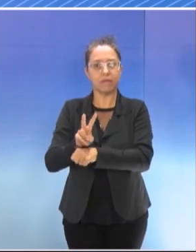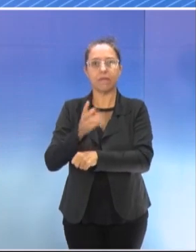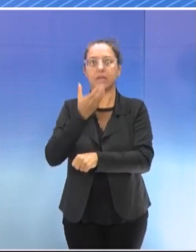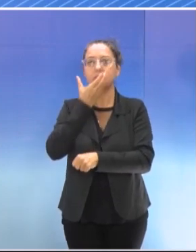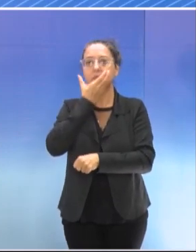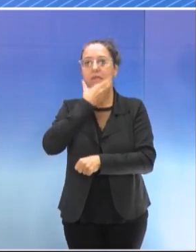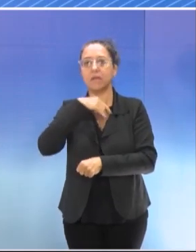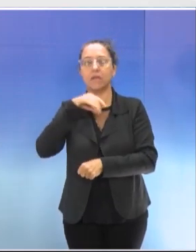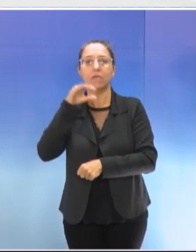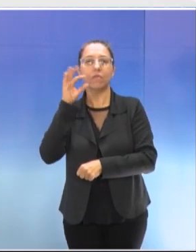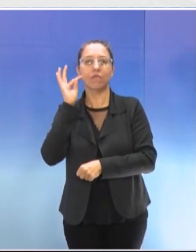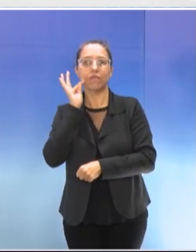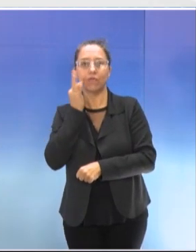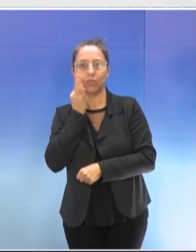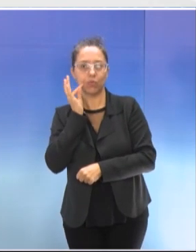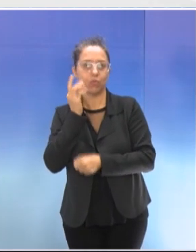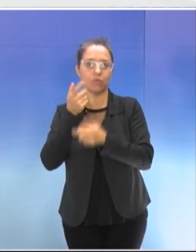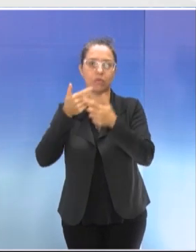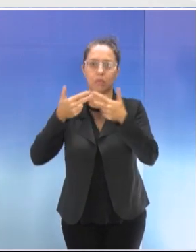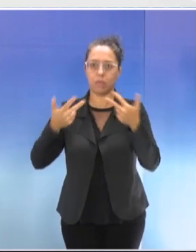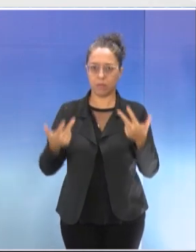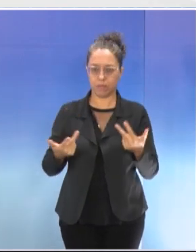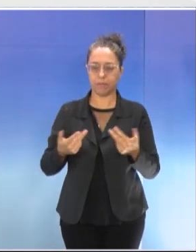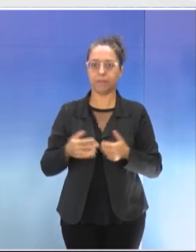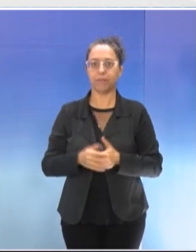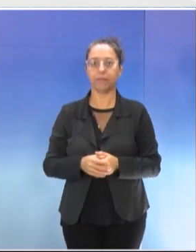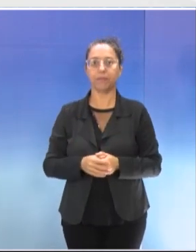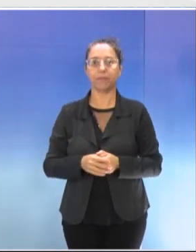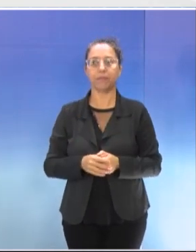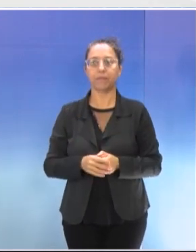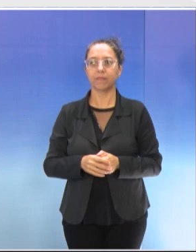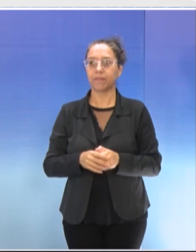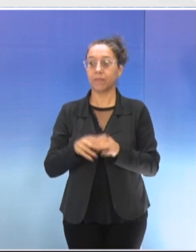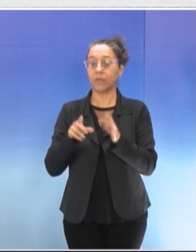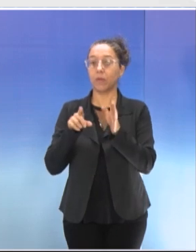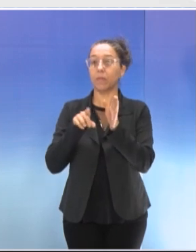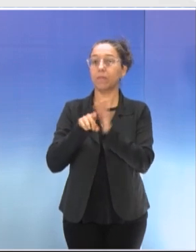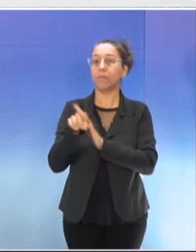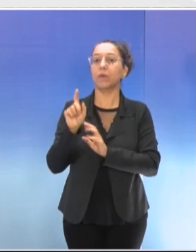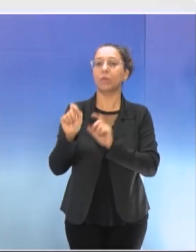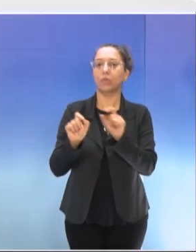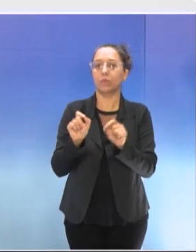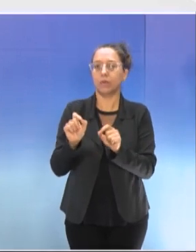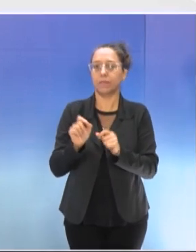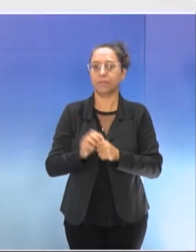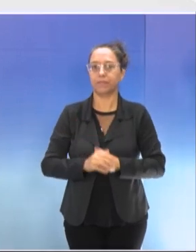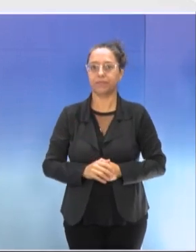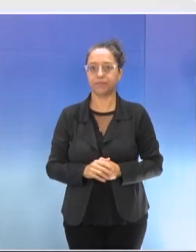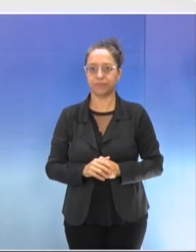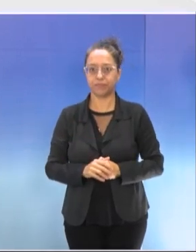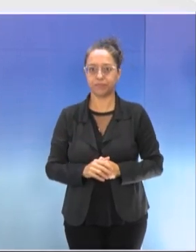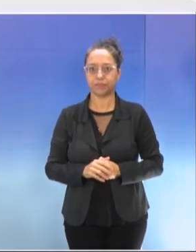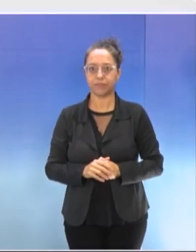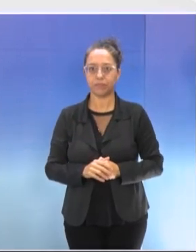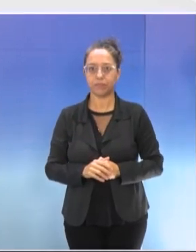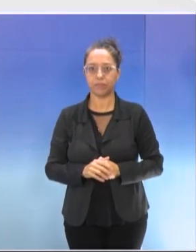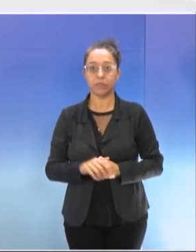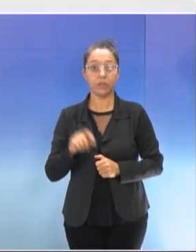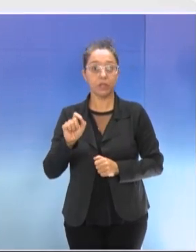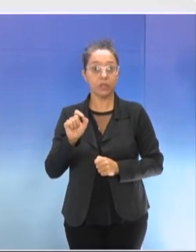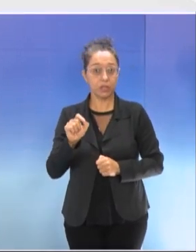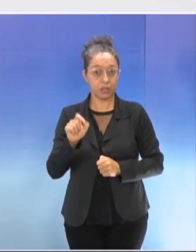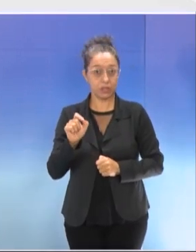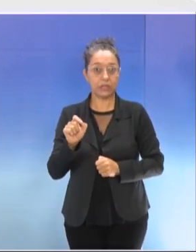e hortaliças, tá certo? A pergunta quer saber de nós o seguinte: esse processo que conserva os